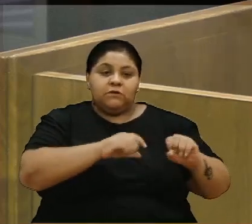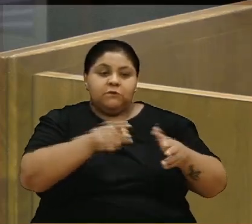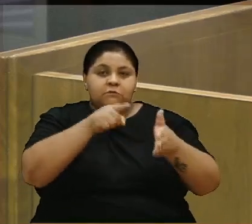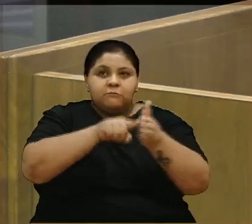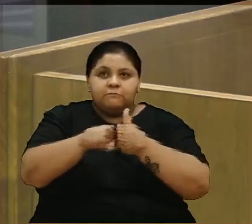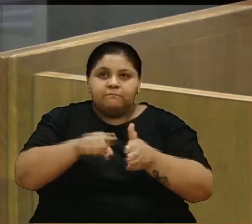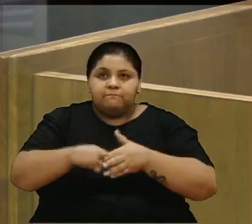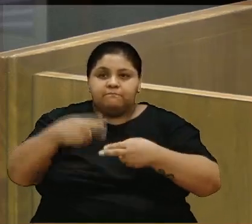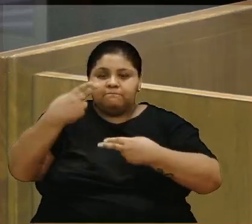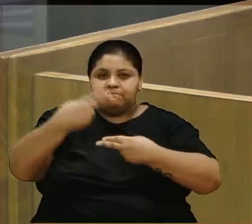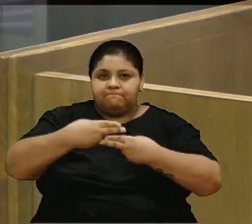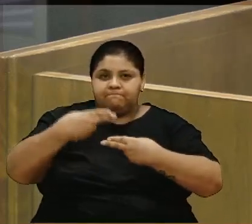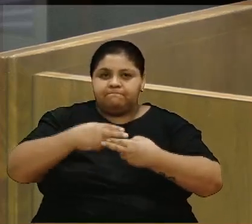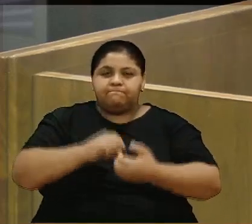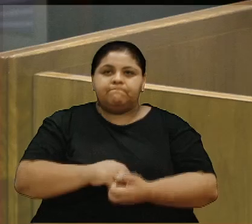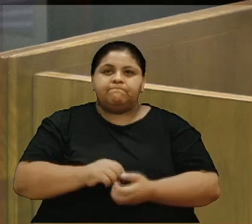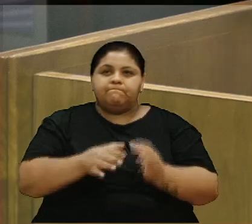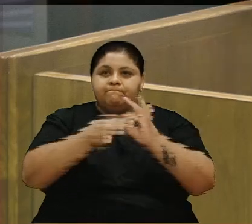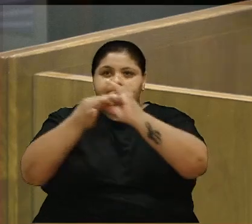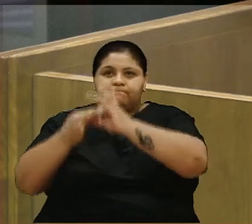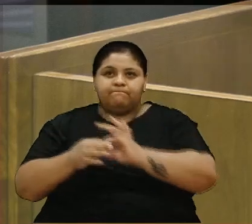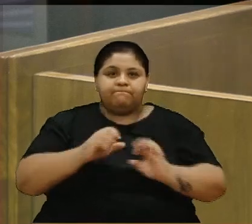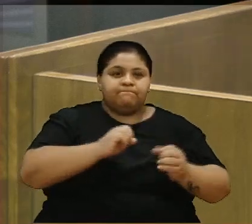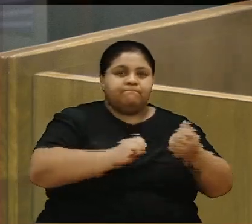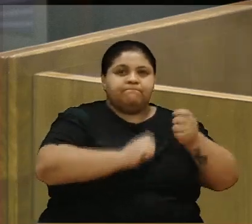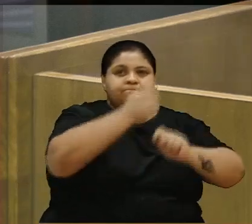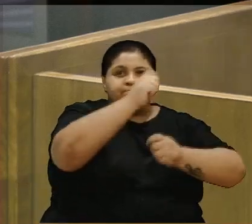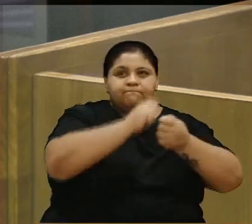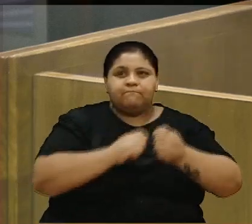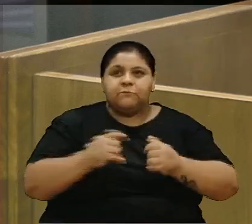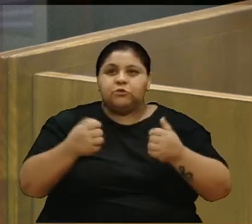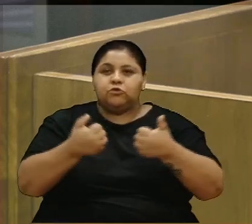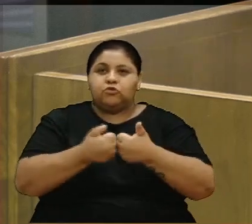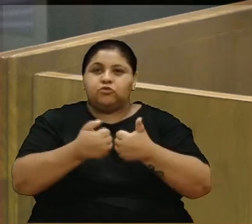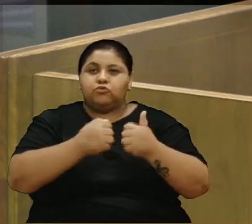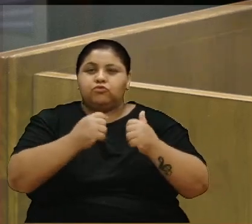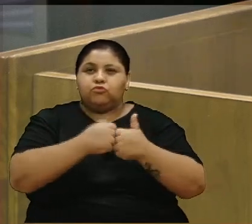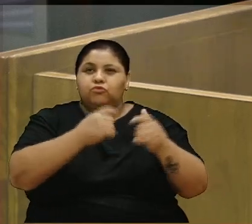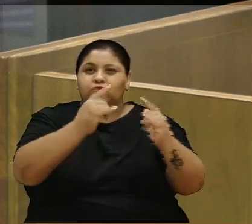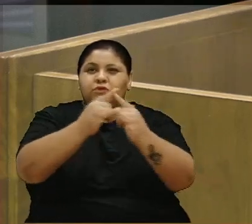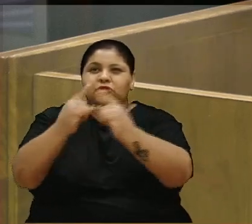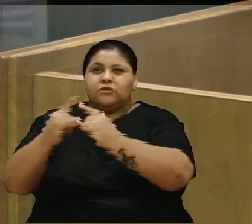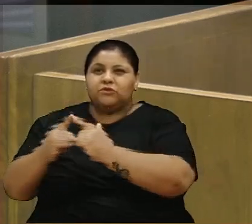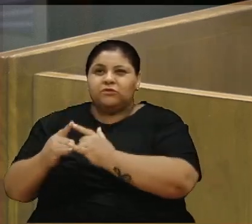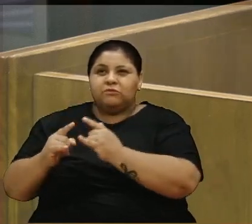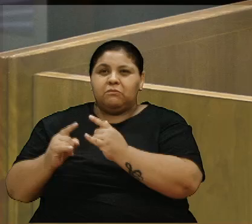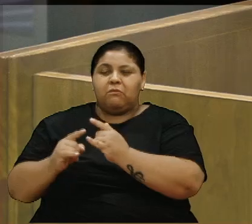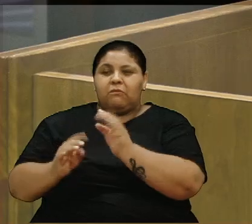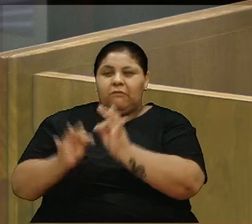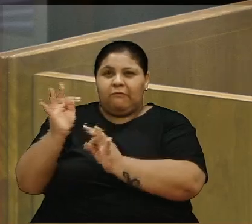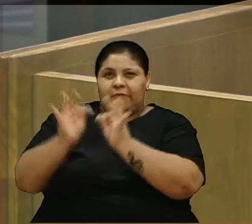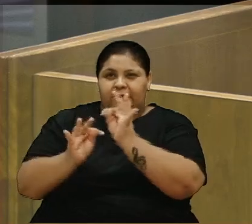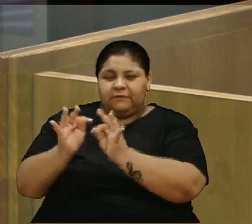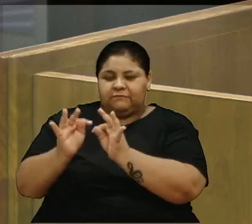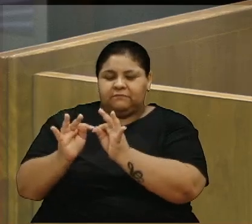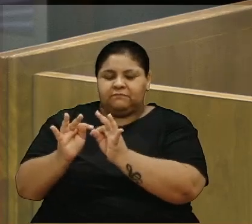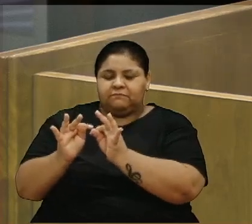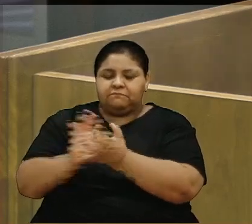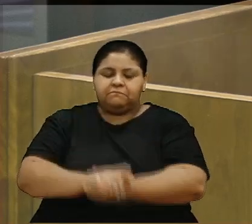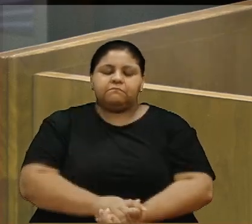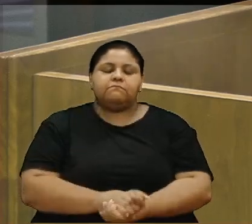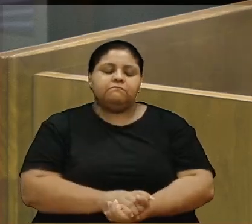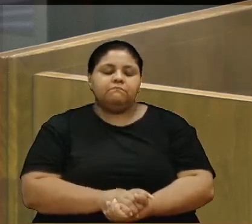parceria indissolúvel da indústria com instituições detentoras do conhecimento técnico e científico. As compras governamentais têm um